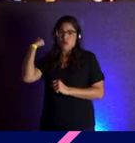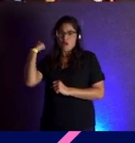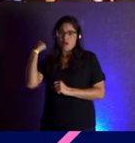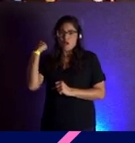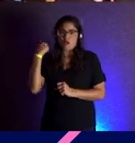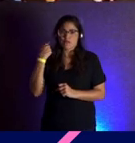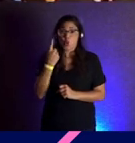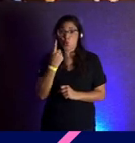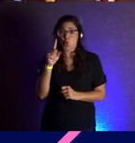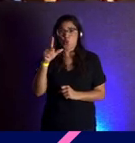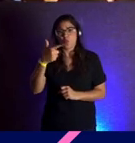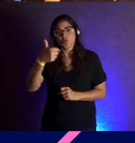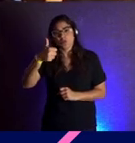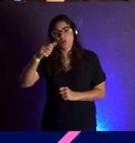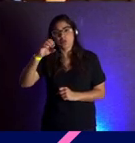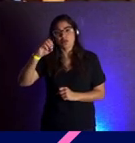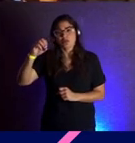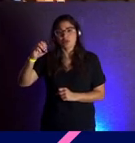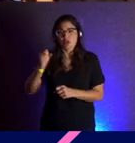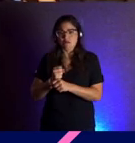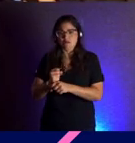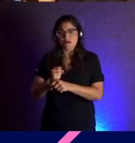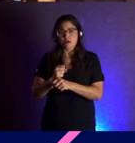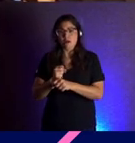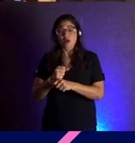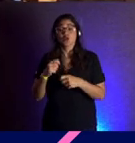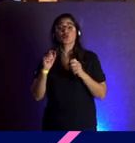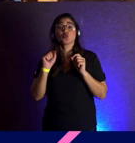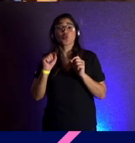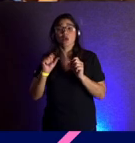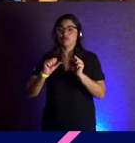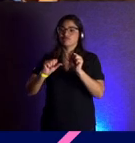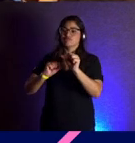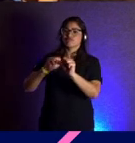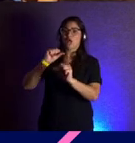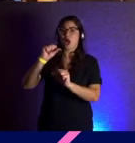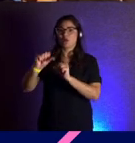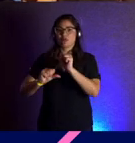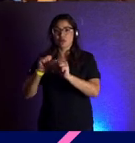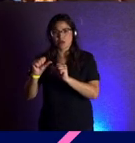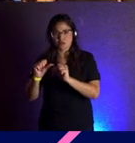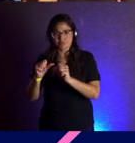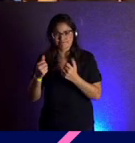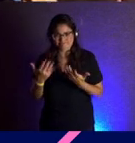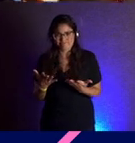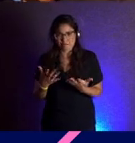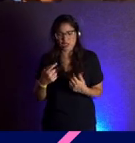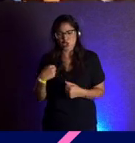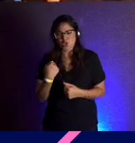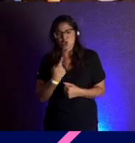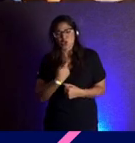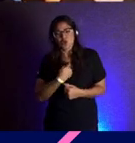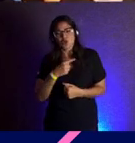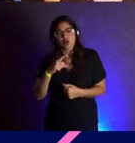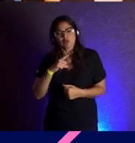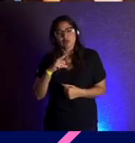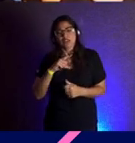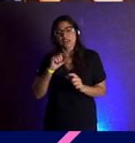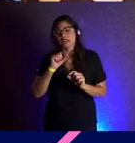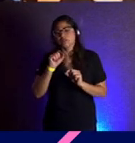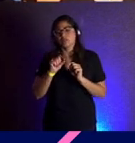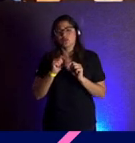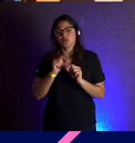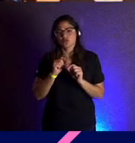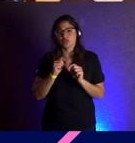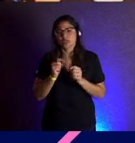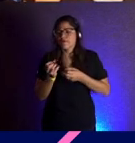anos, têm efetivamente alterado o clima, né? Bom, então beleza. Então nós temos uma série de dados que comprovam